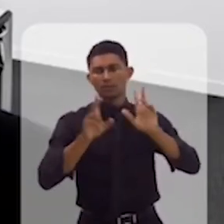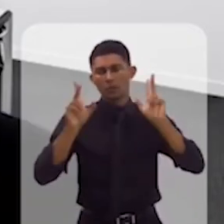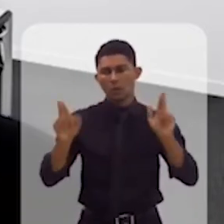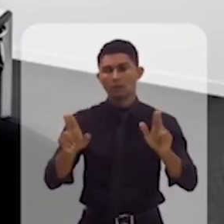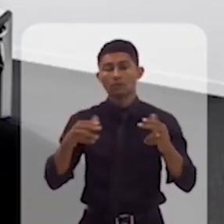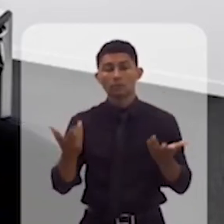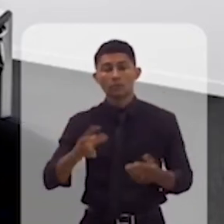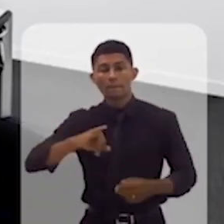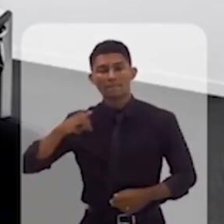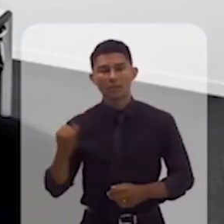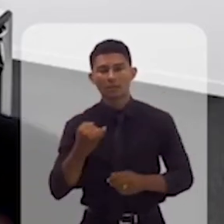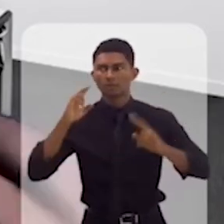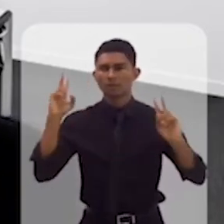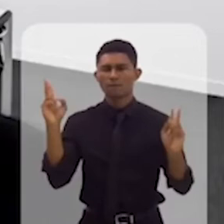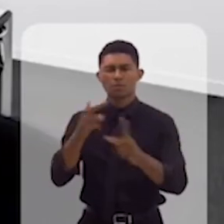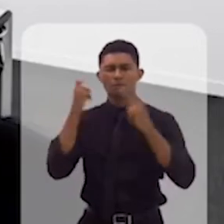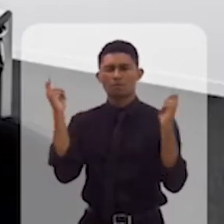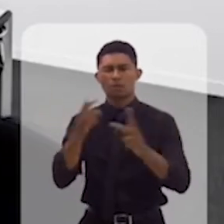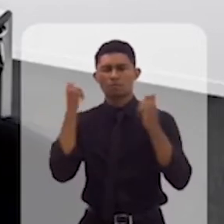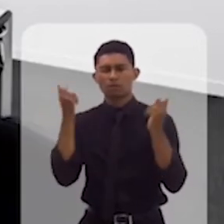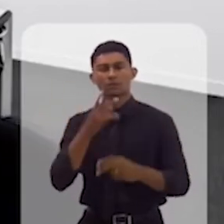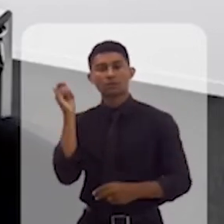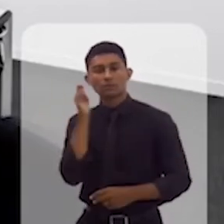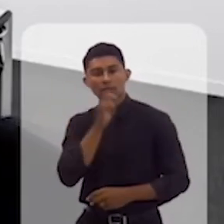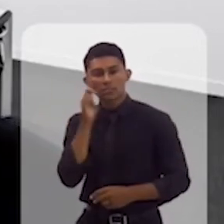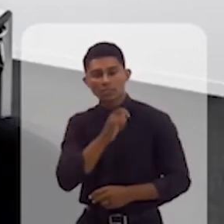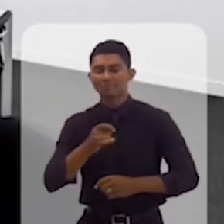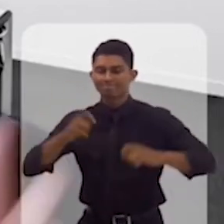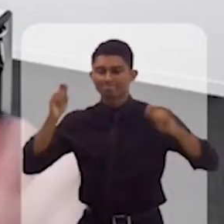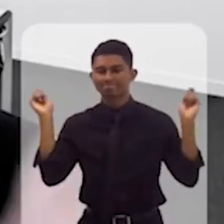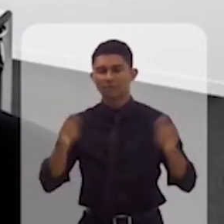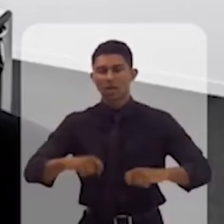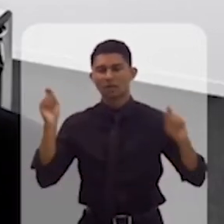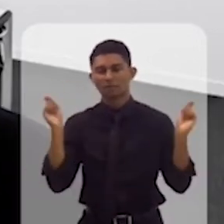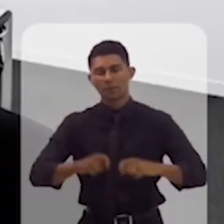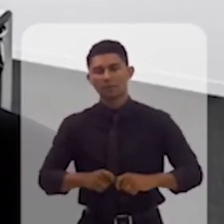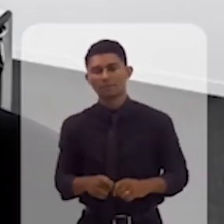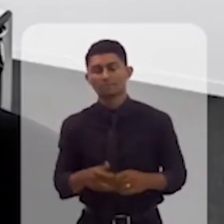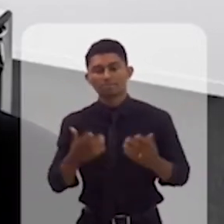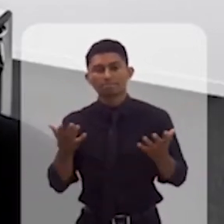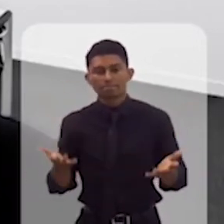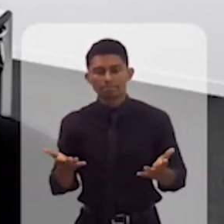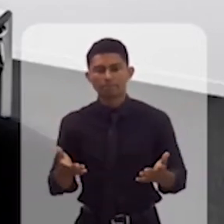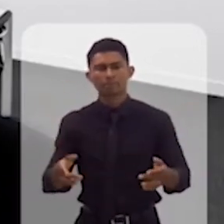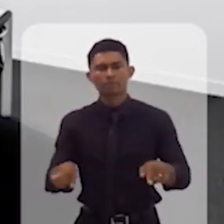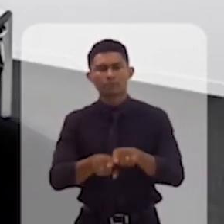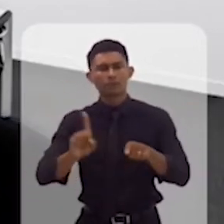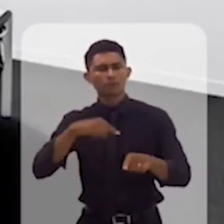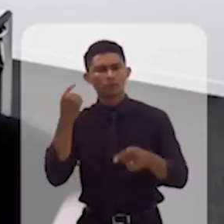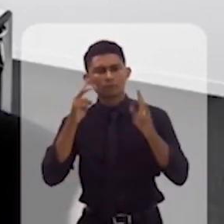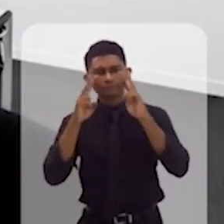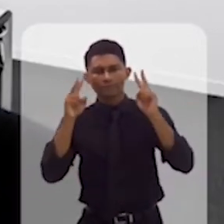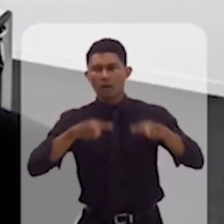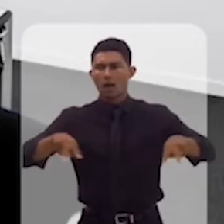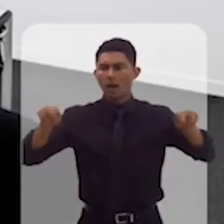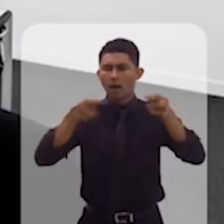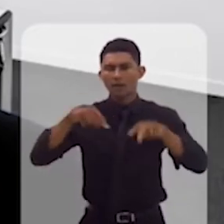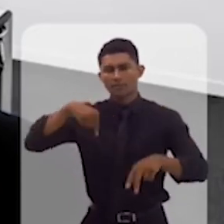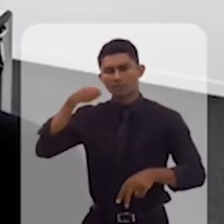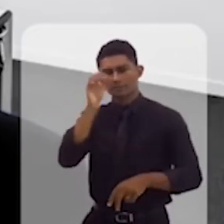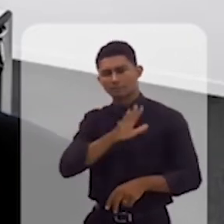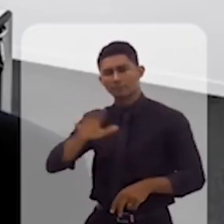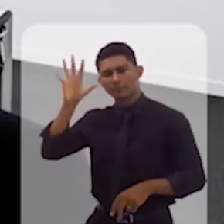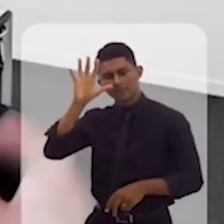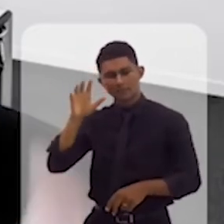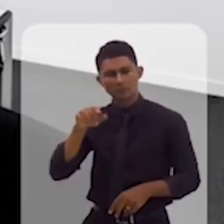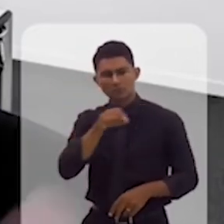a energia do vento para produzir energia elétrica. E quando a gente olha o potencial brasileiro ao longo da nossa